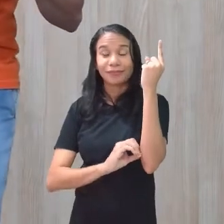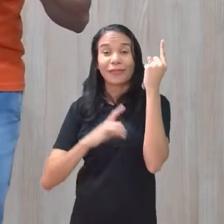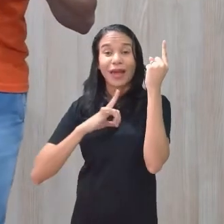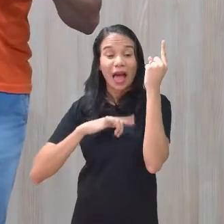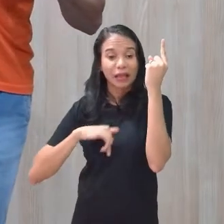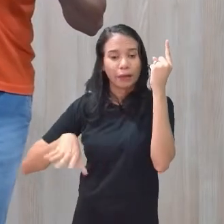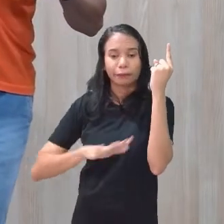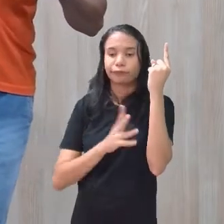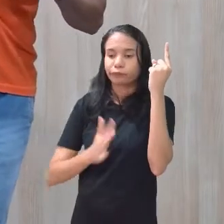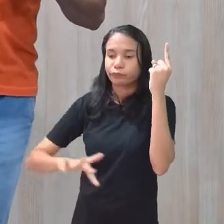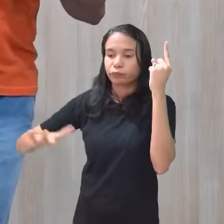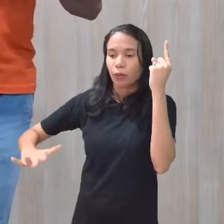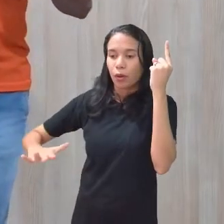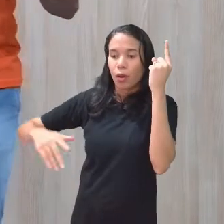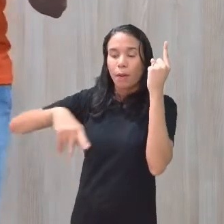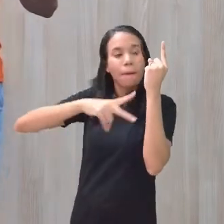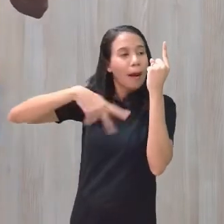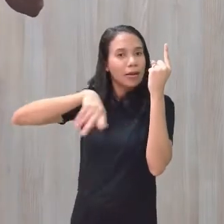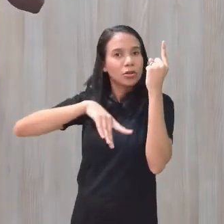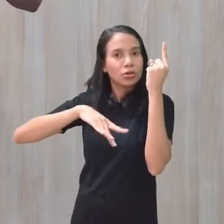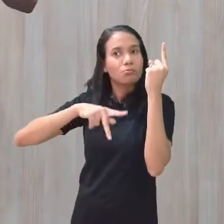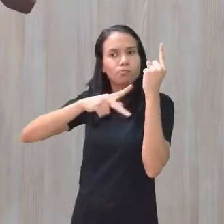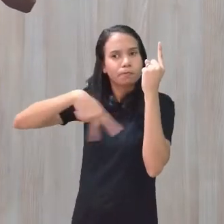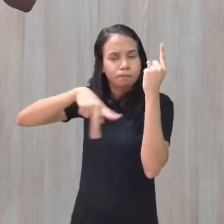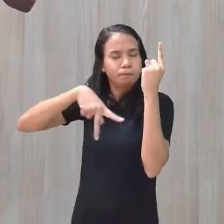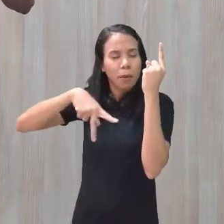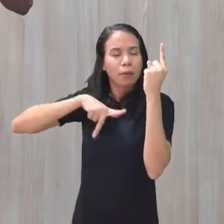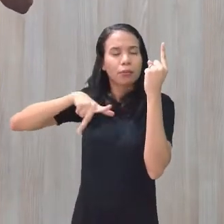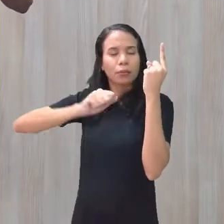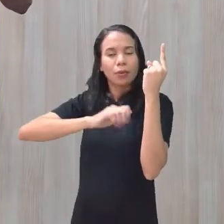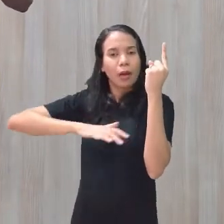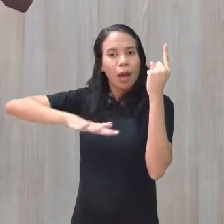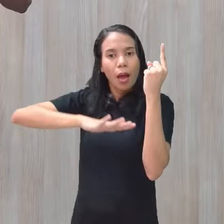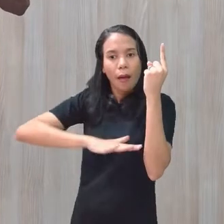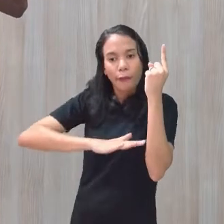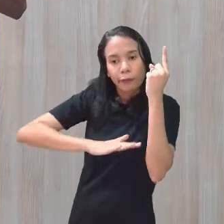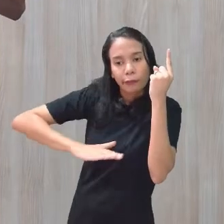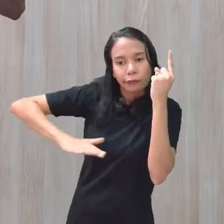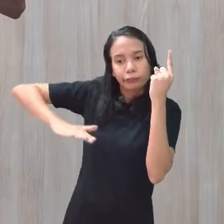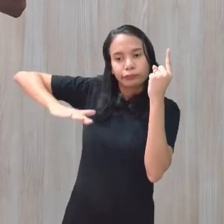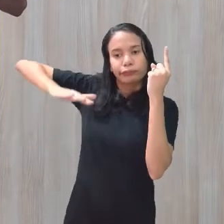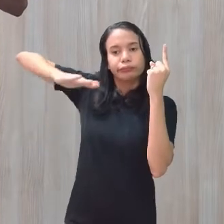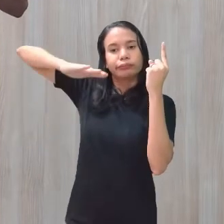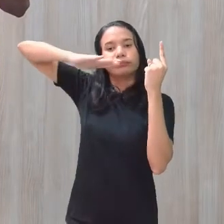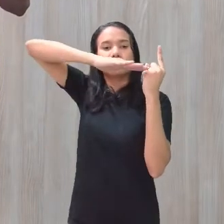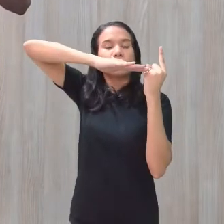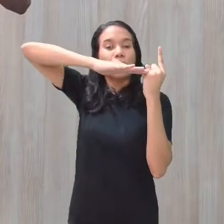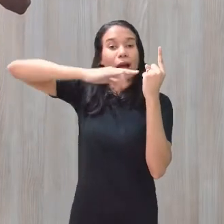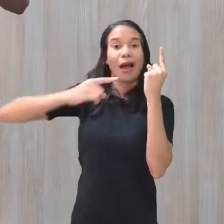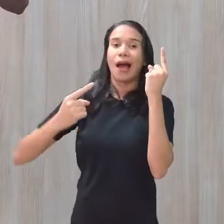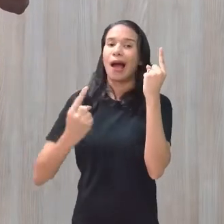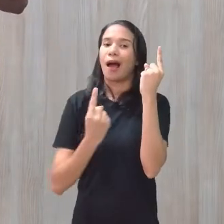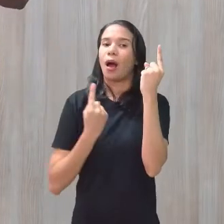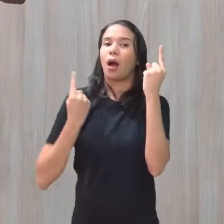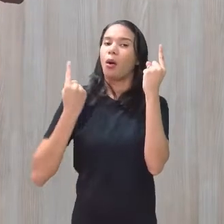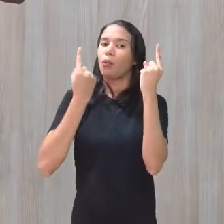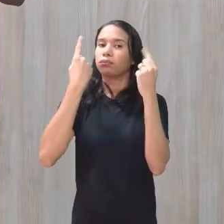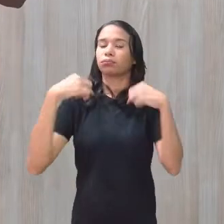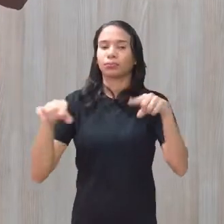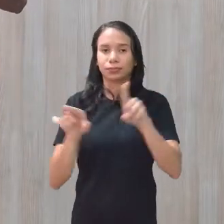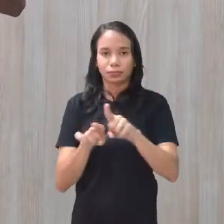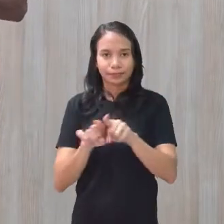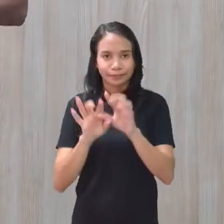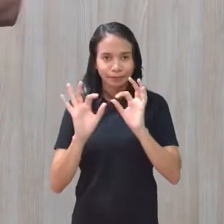uma altitude, ou seja, esse país, essa região desse país está acima do nível do